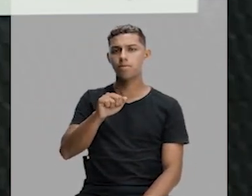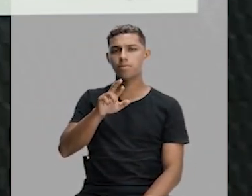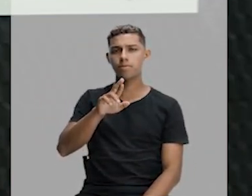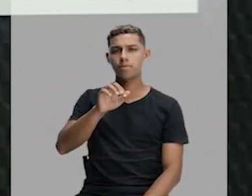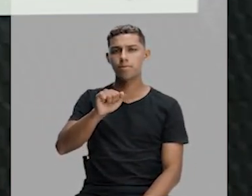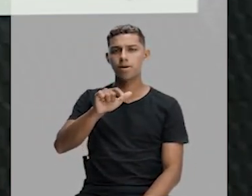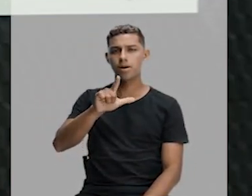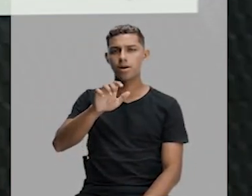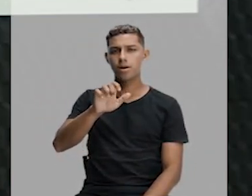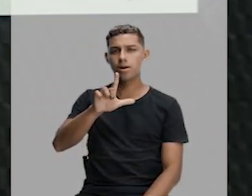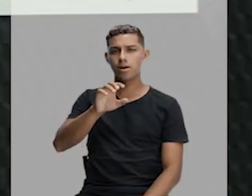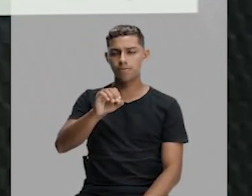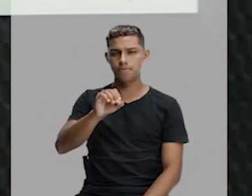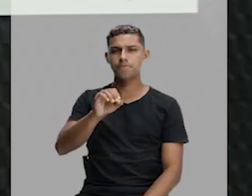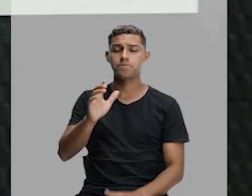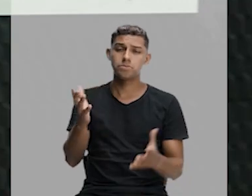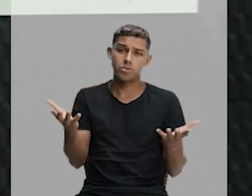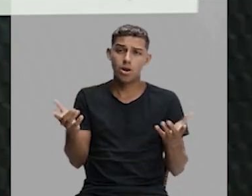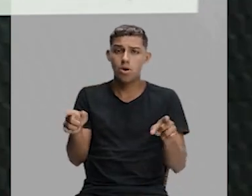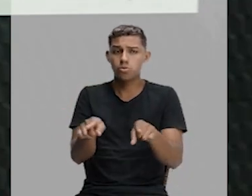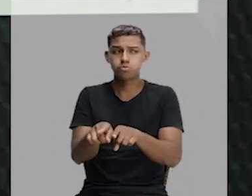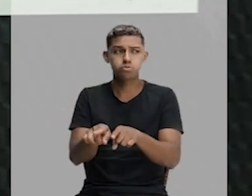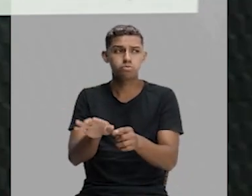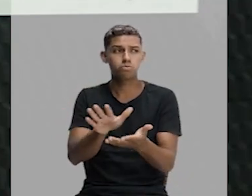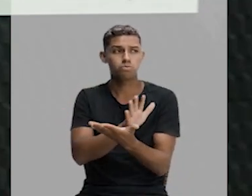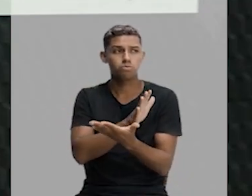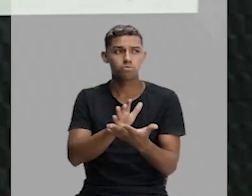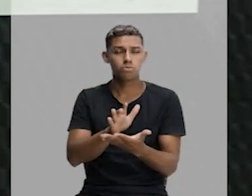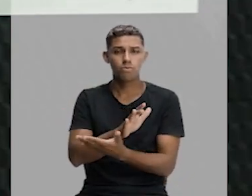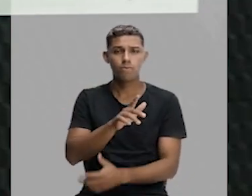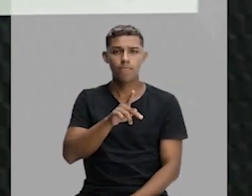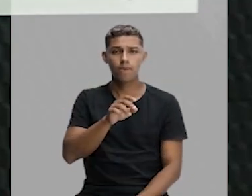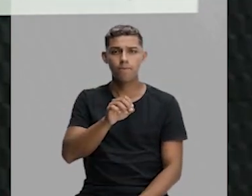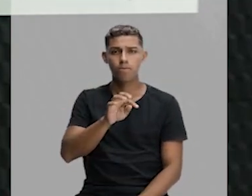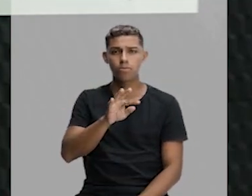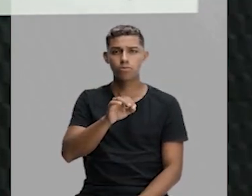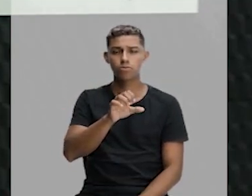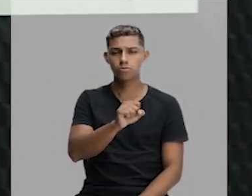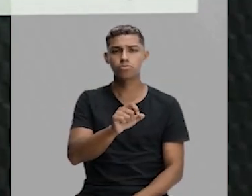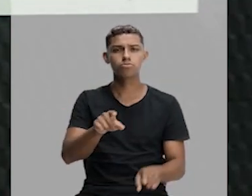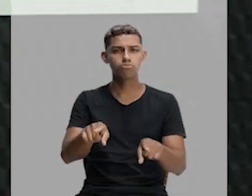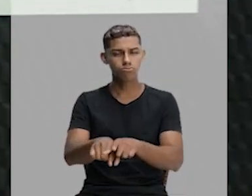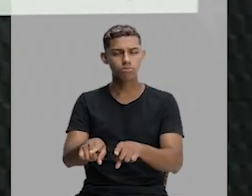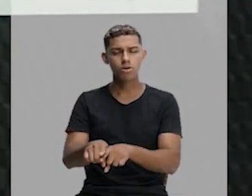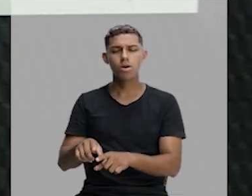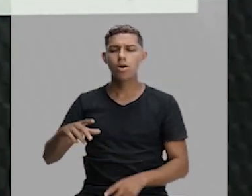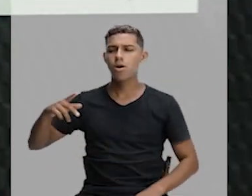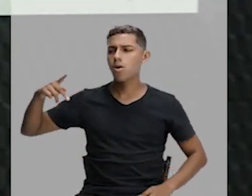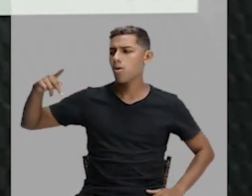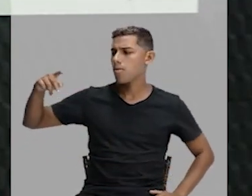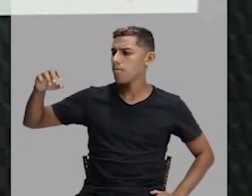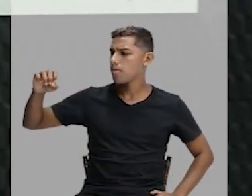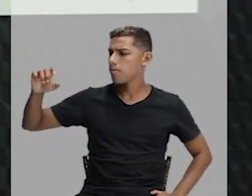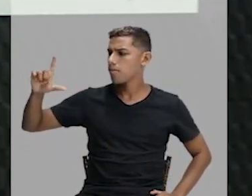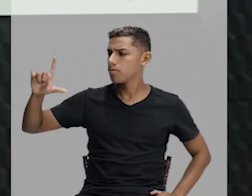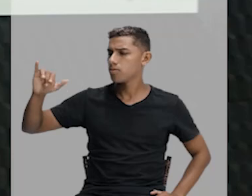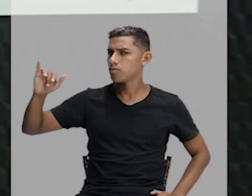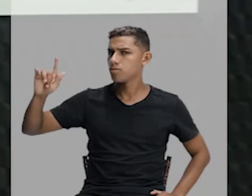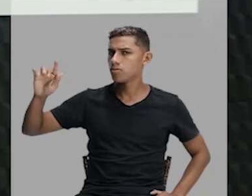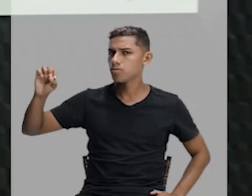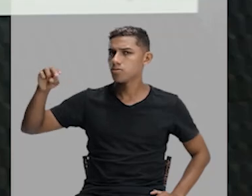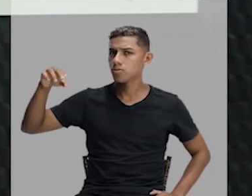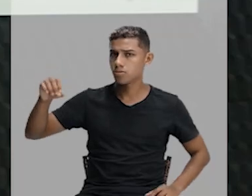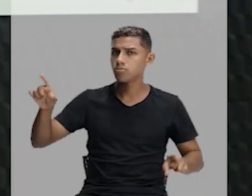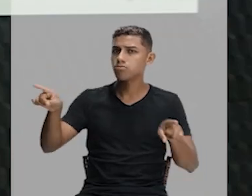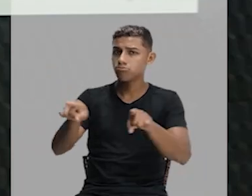formei aqui alguns pontos que eu vou formar um polígono, tá? Então veja bem, eu tenho aqui nesse plano alfa,